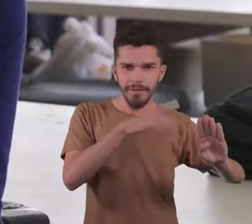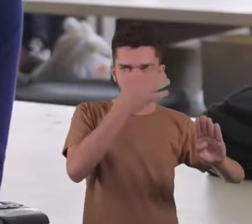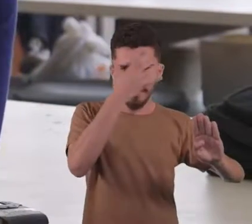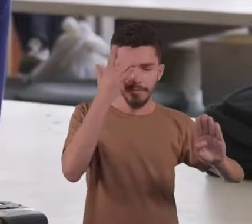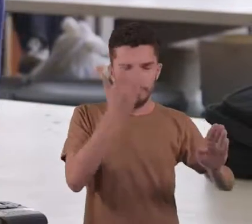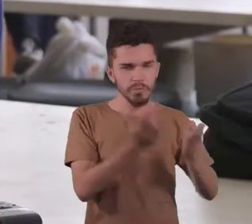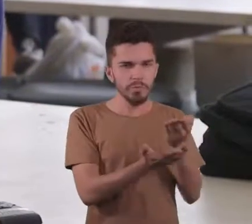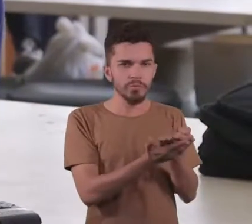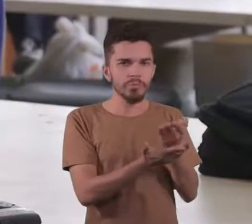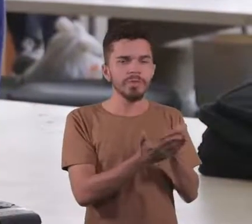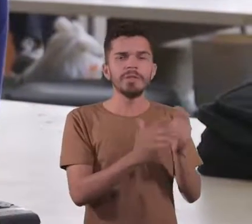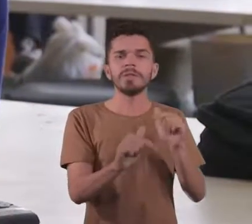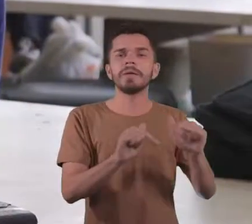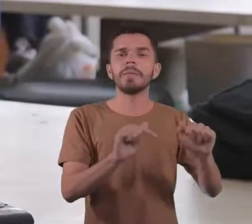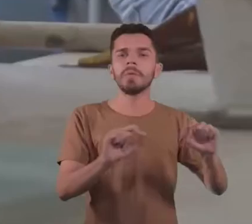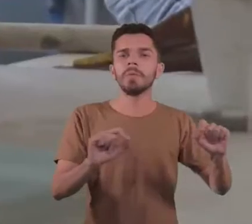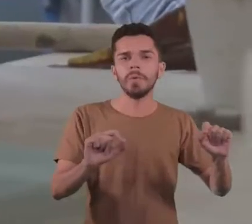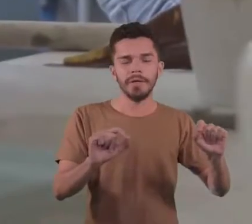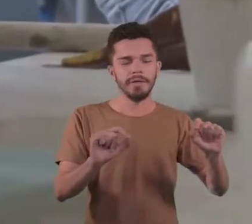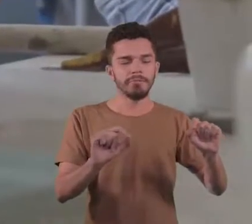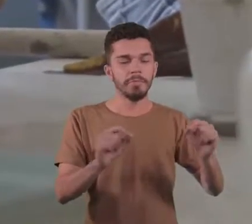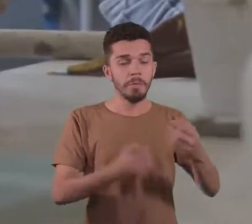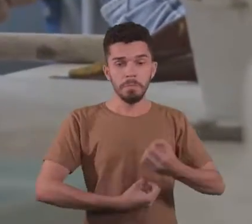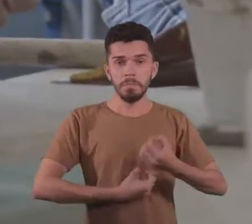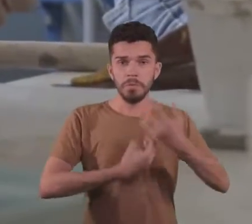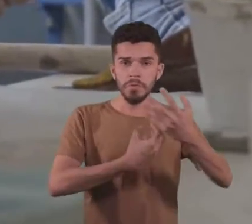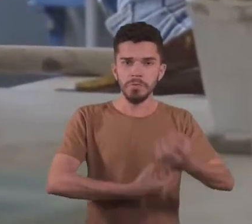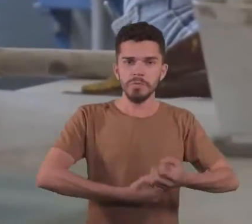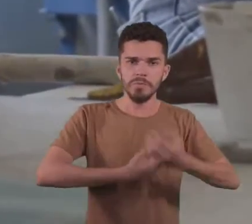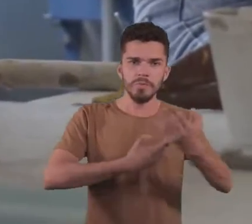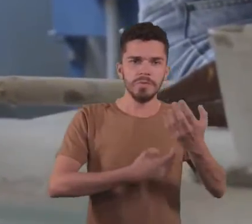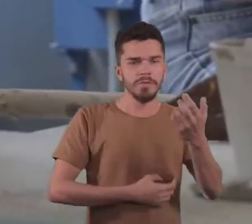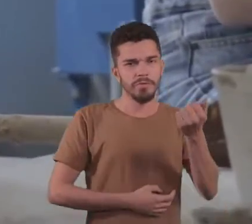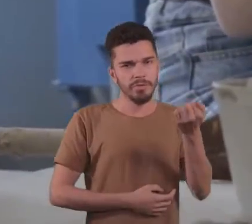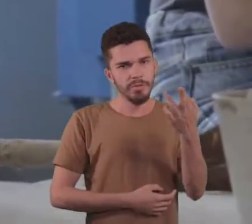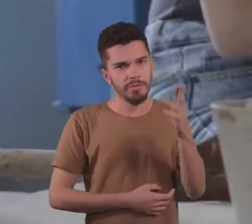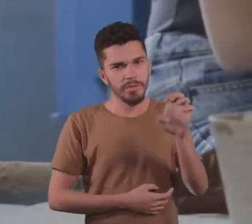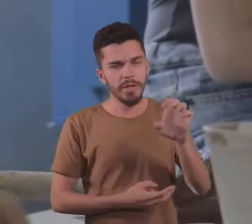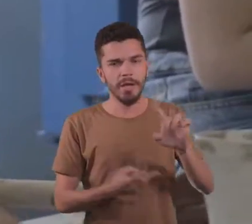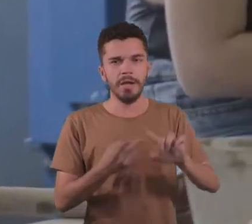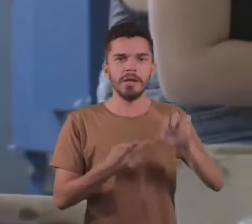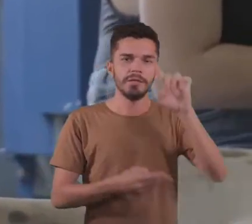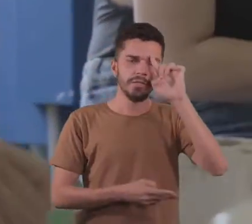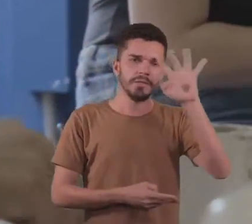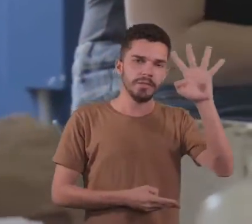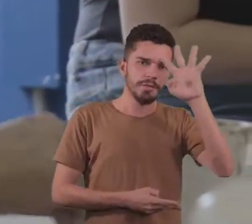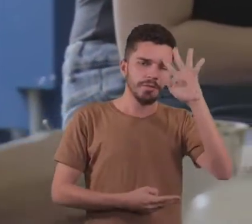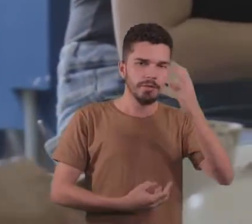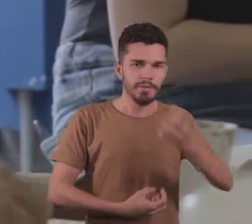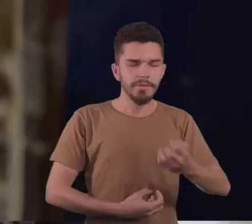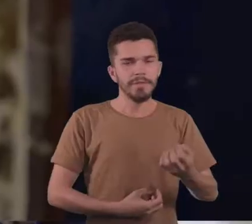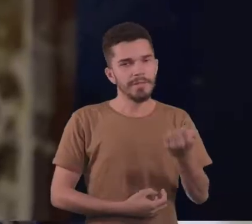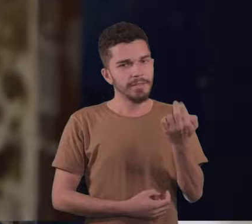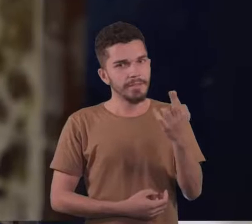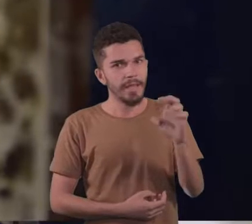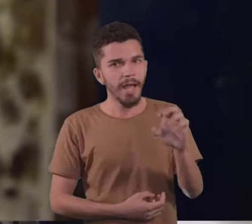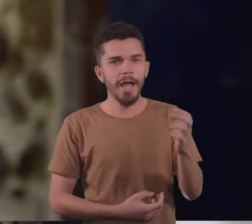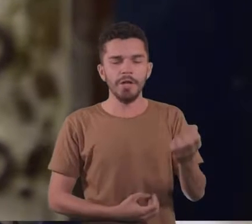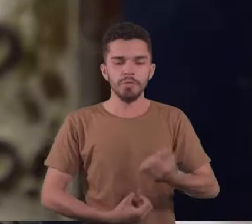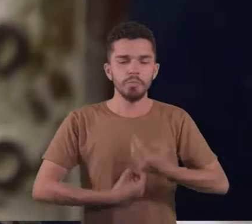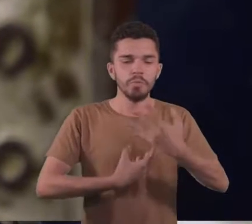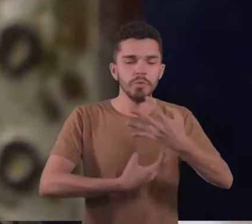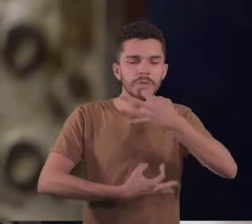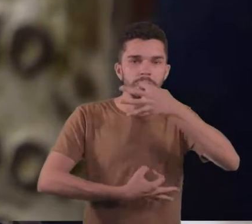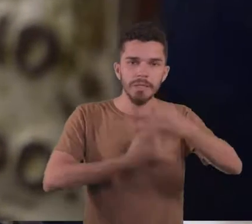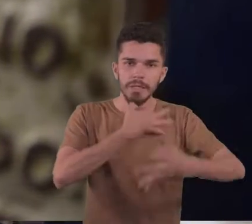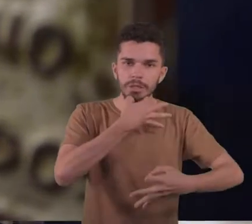artística, trabalha o estudo de teorias da arte, a produção crítica. Hoje a gente tem uma